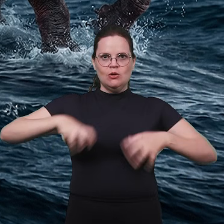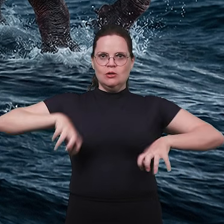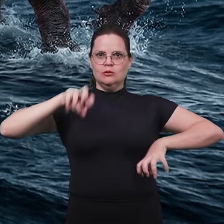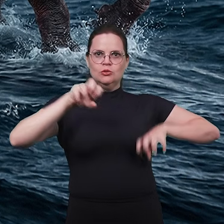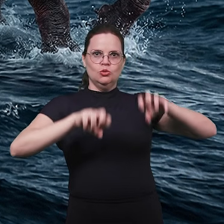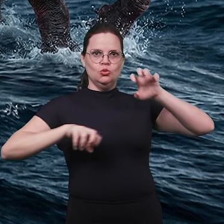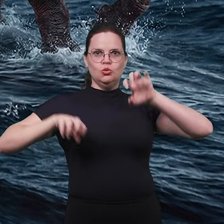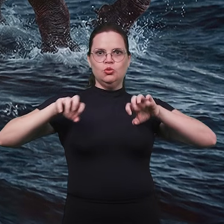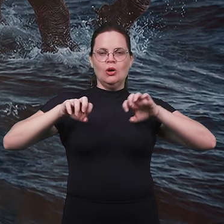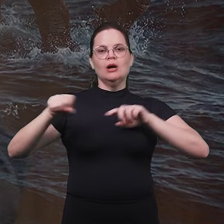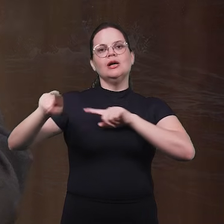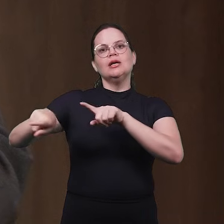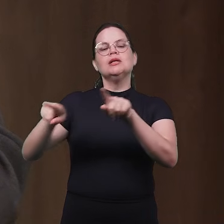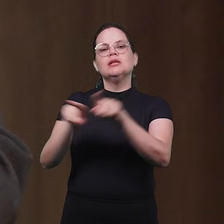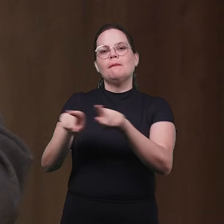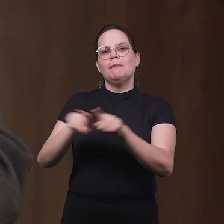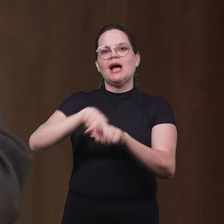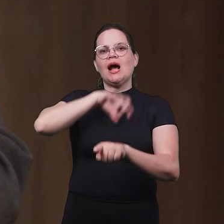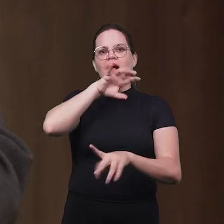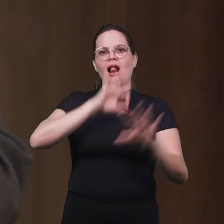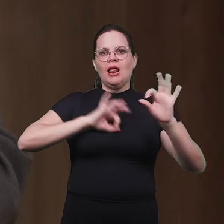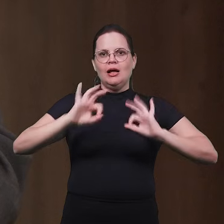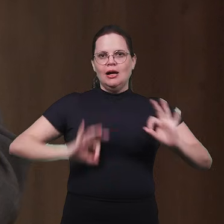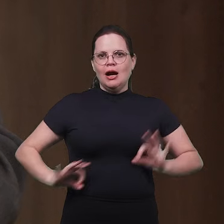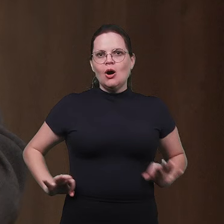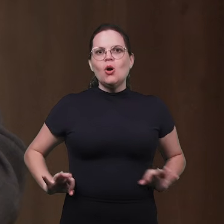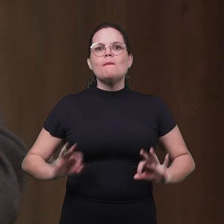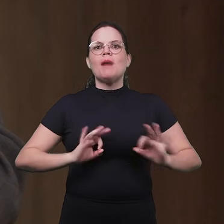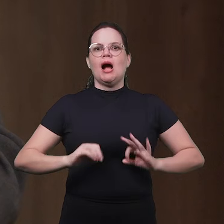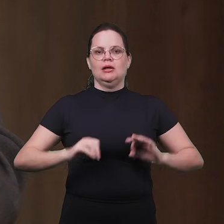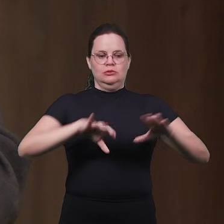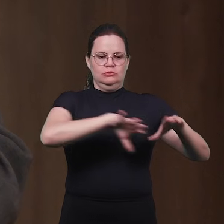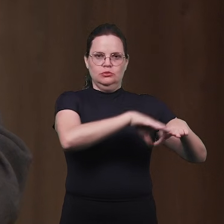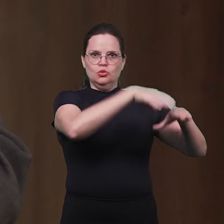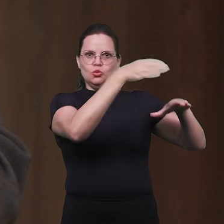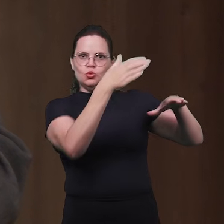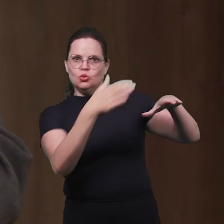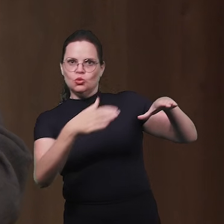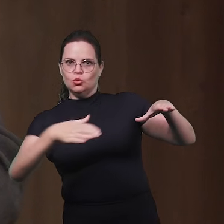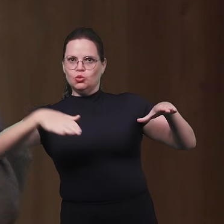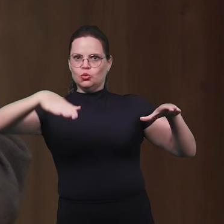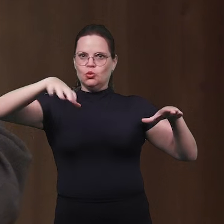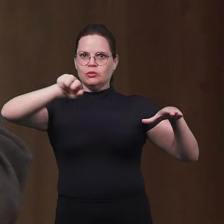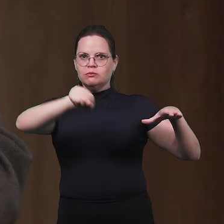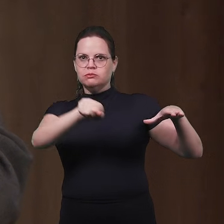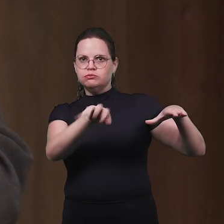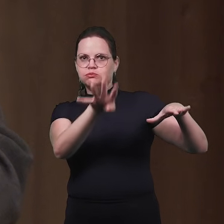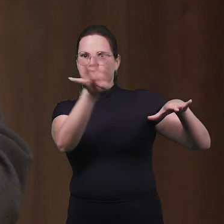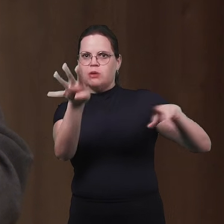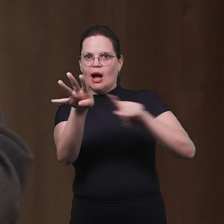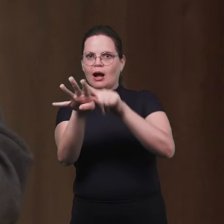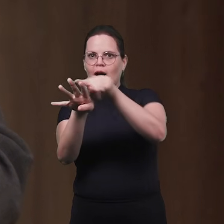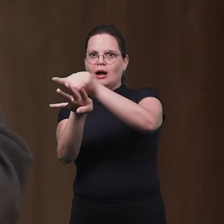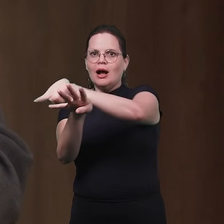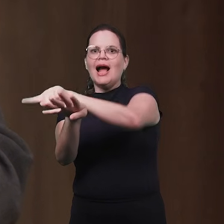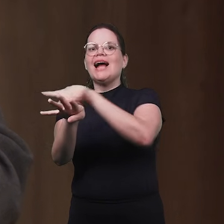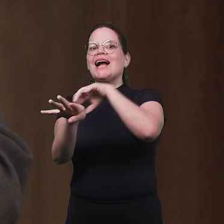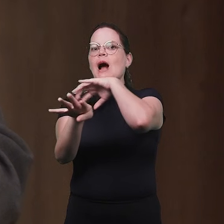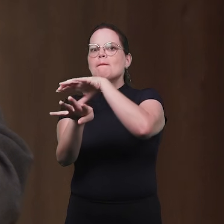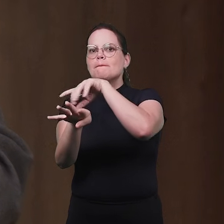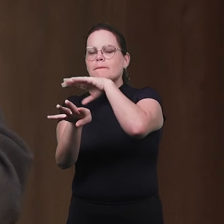e espantoso. Claro que ele tem detalhes. A visão fala de alguns detalhes, lembrando